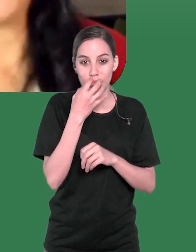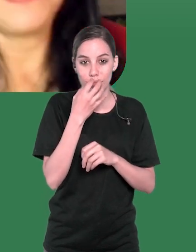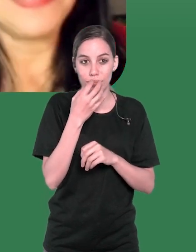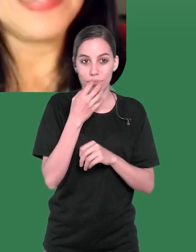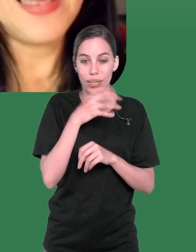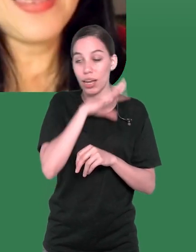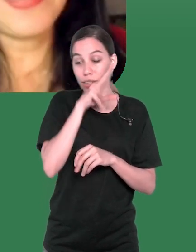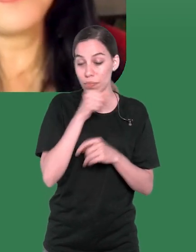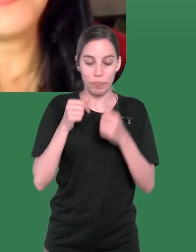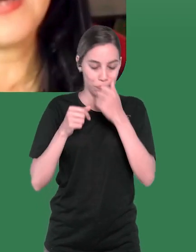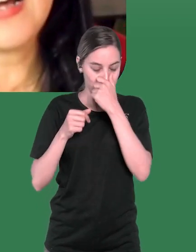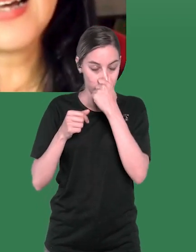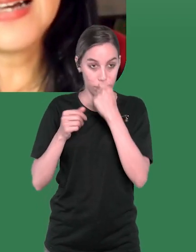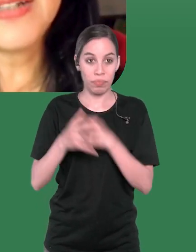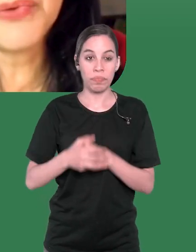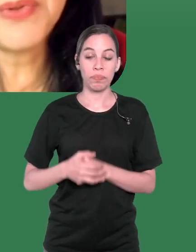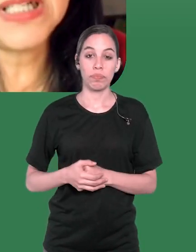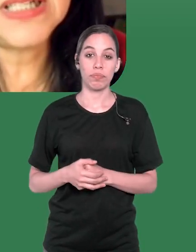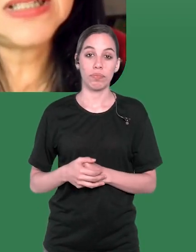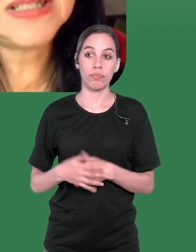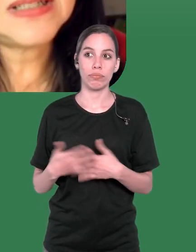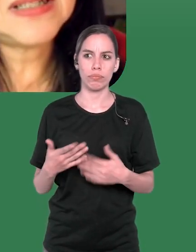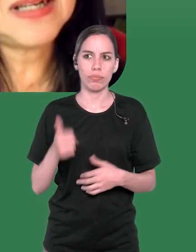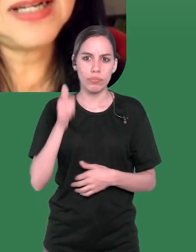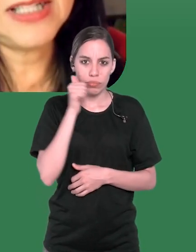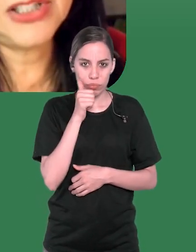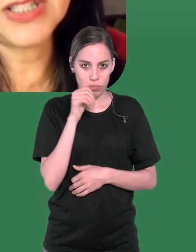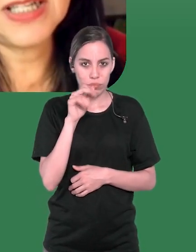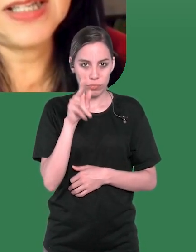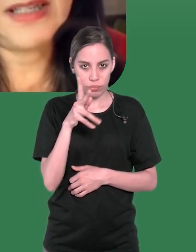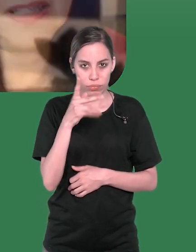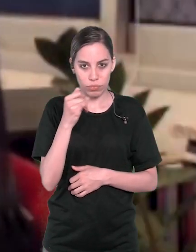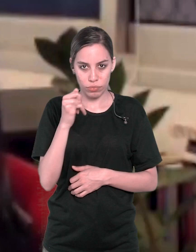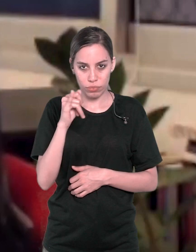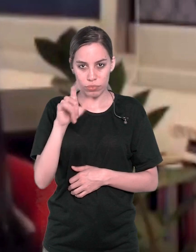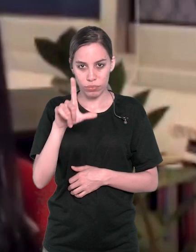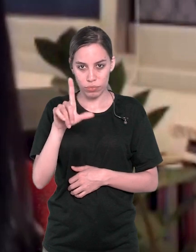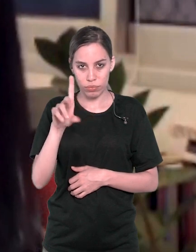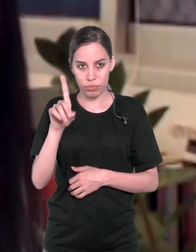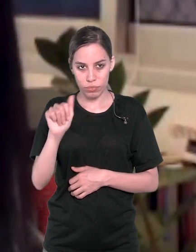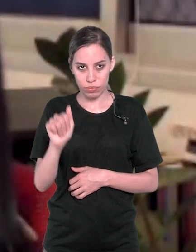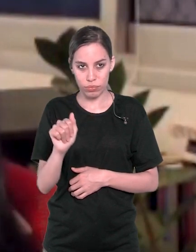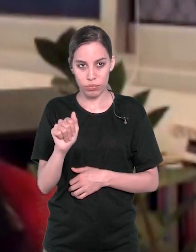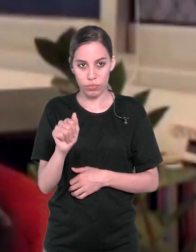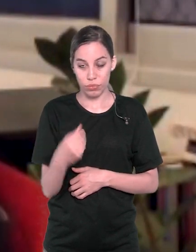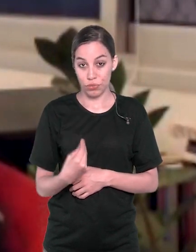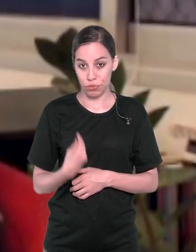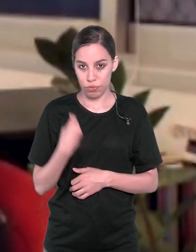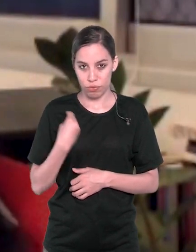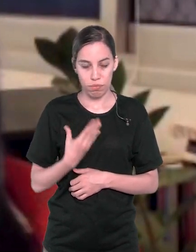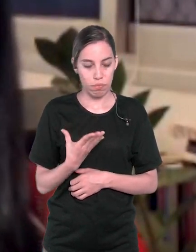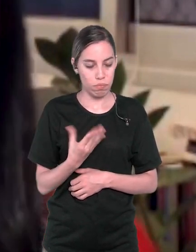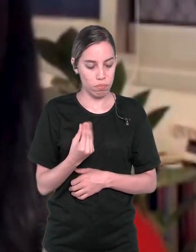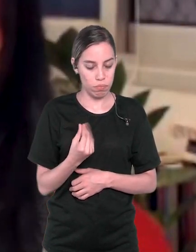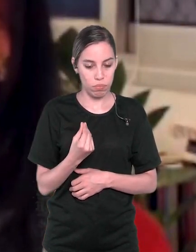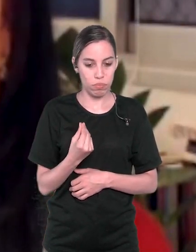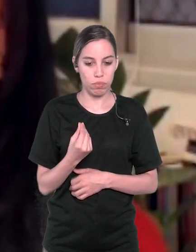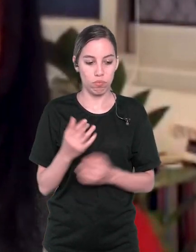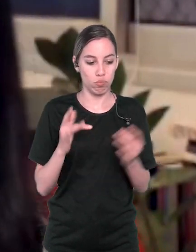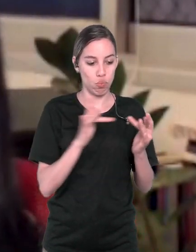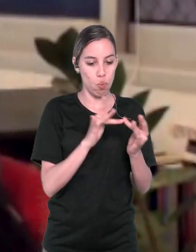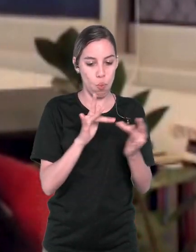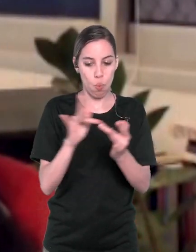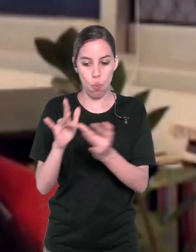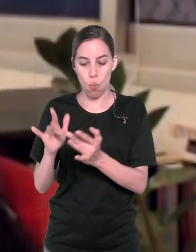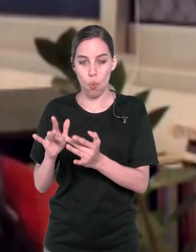Sim. A Hilda, além de ter convivido muito